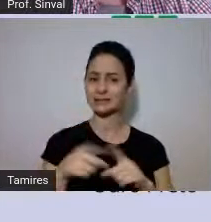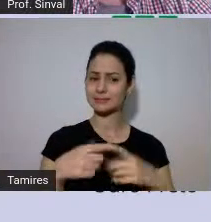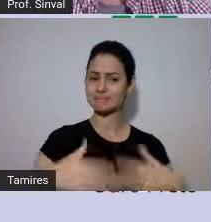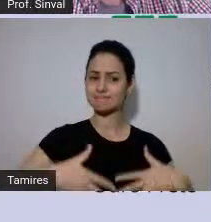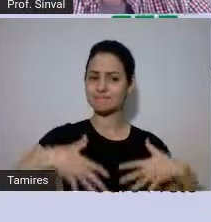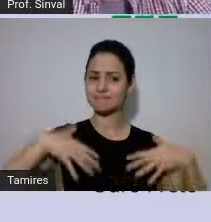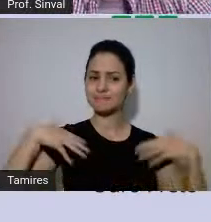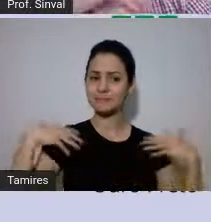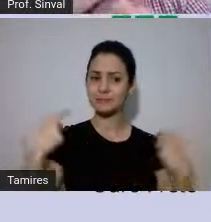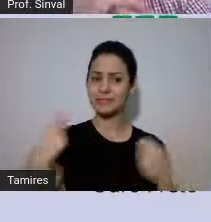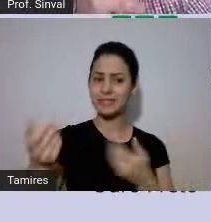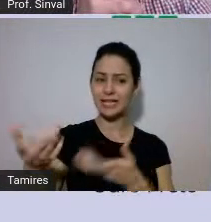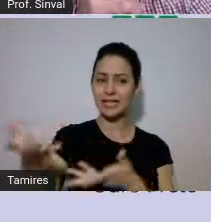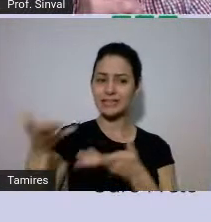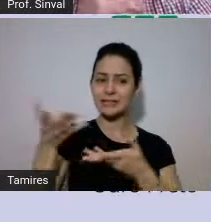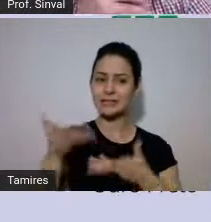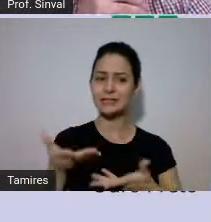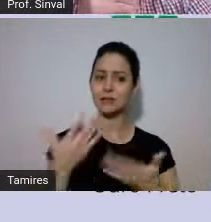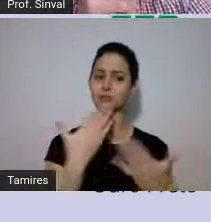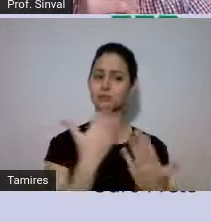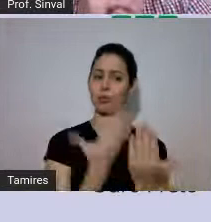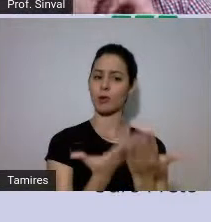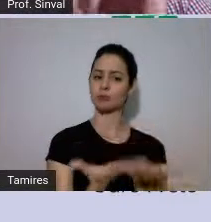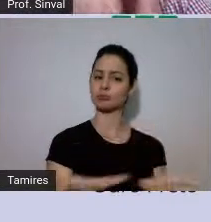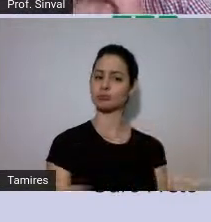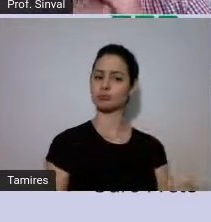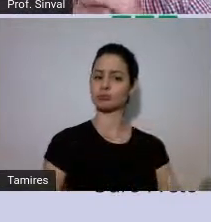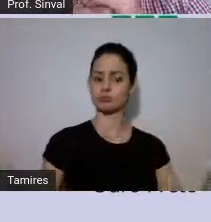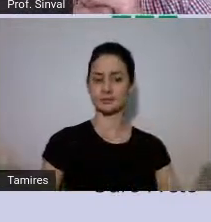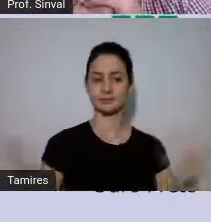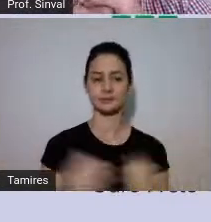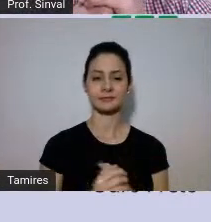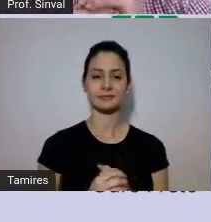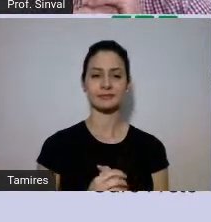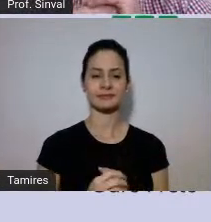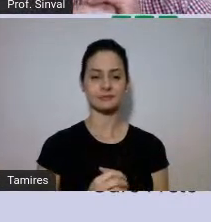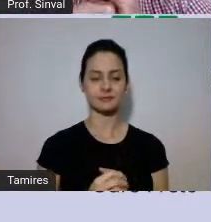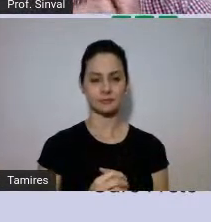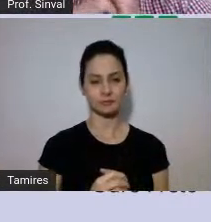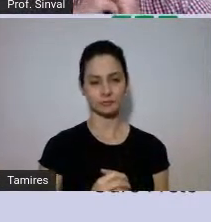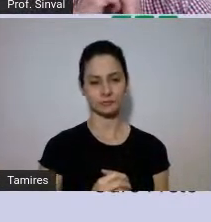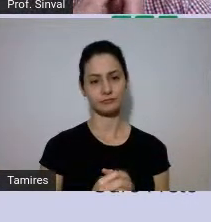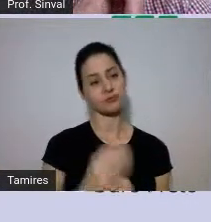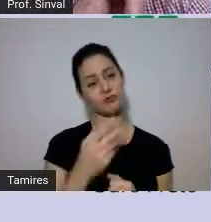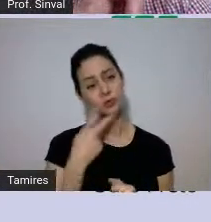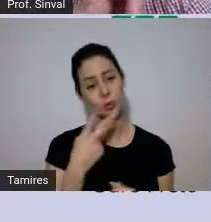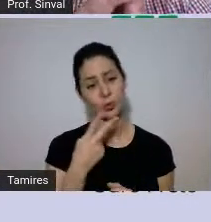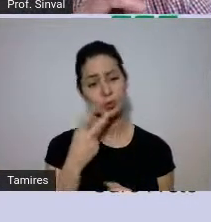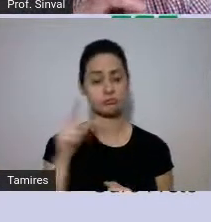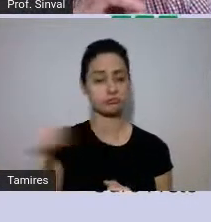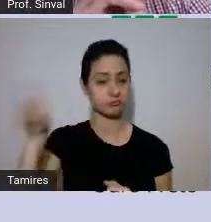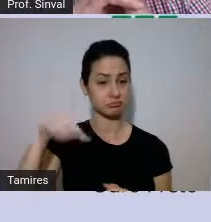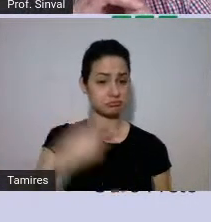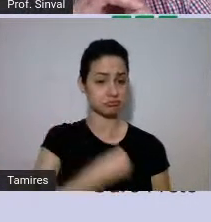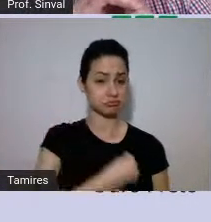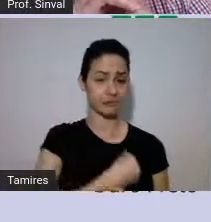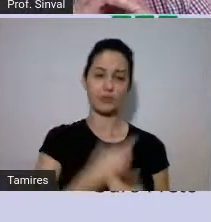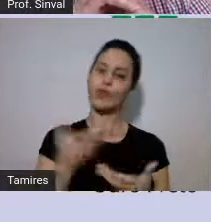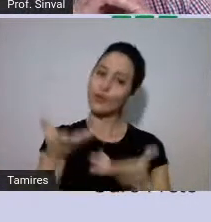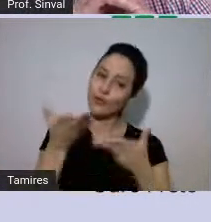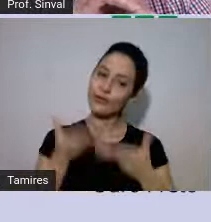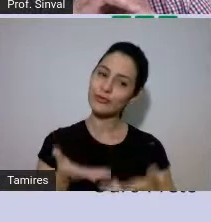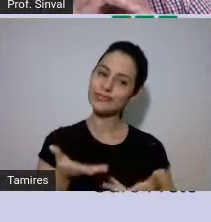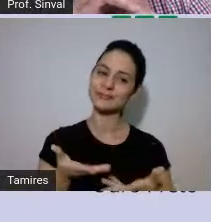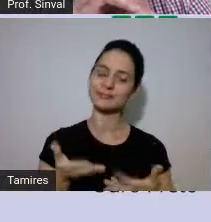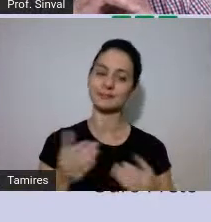deveriam ser recebidas com um grande banquete. Mas ele fala, bom, já que vocês estão aqui, convido vocês para a